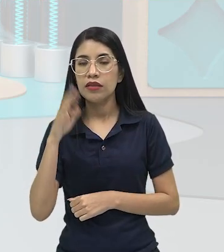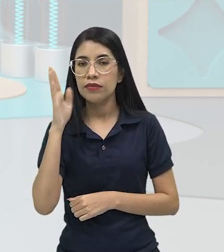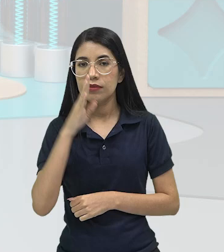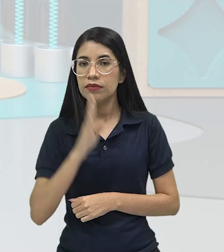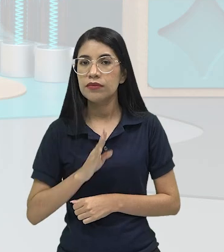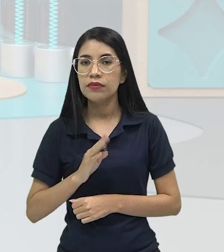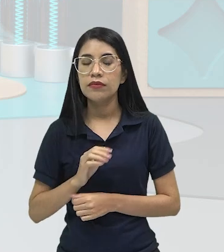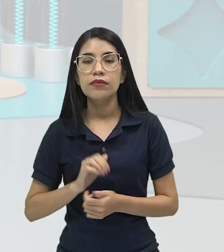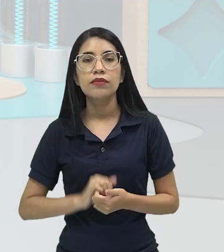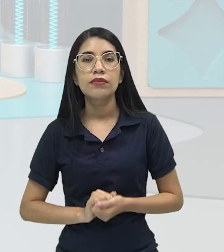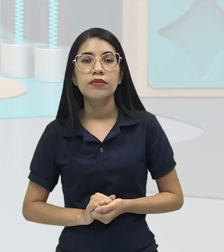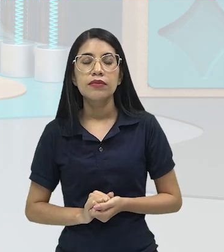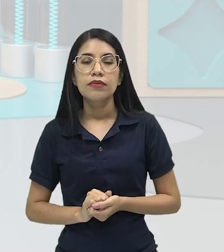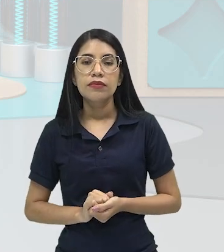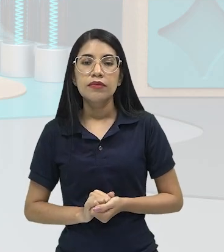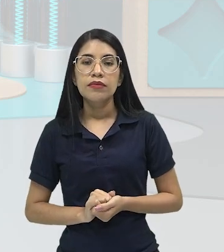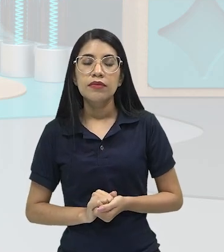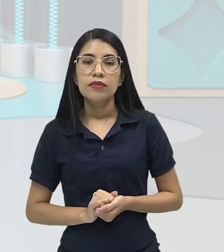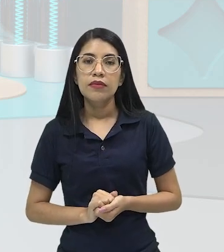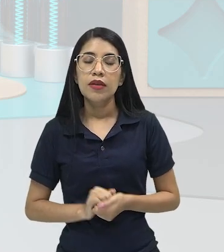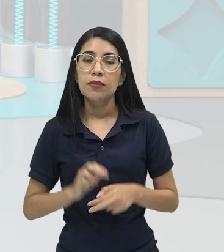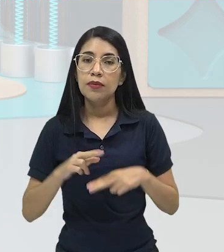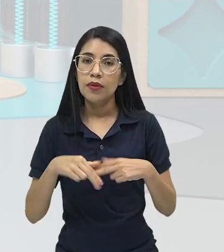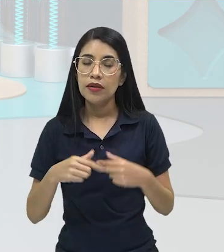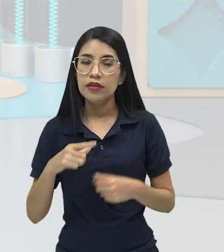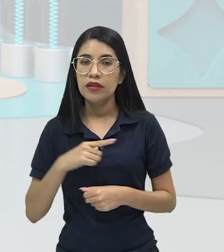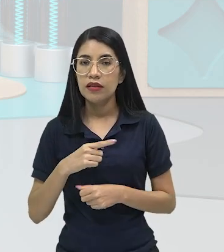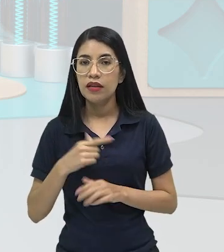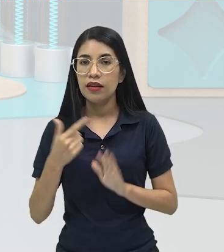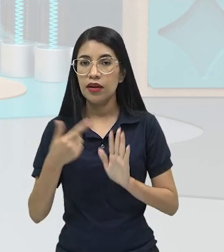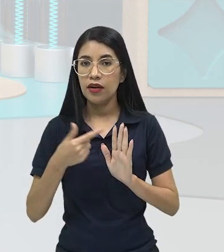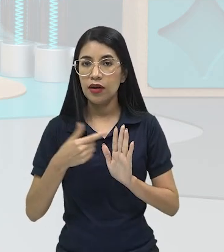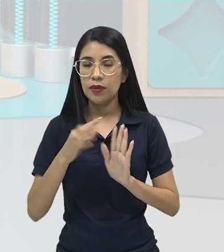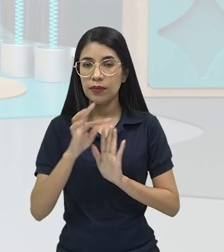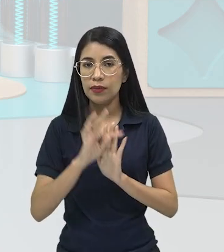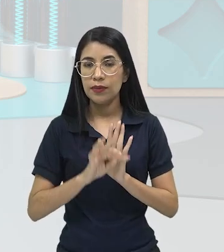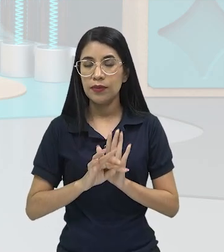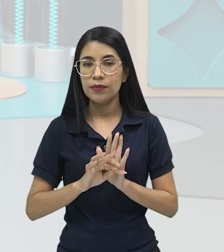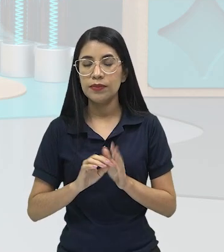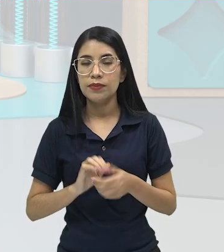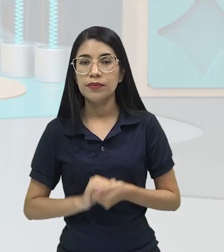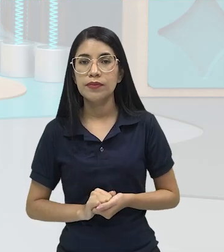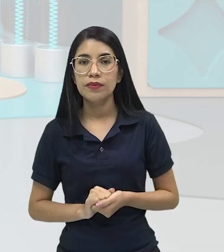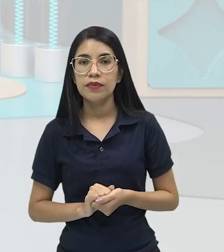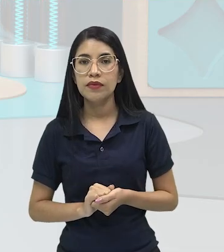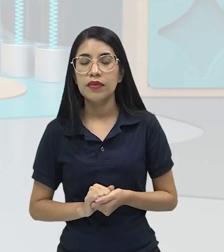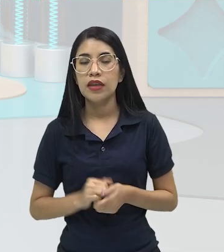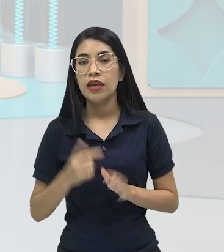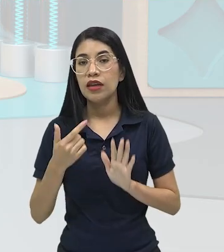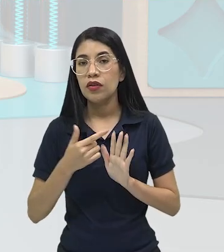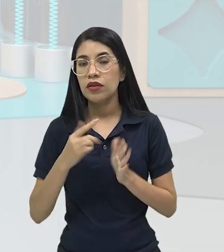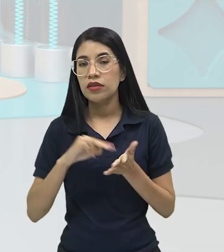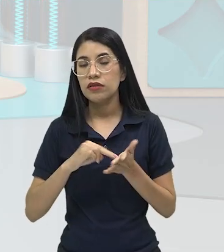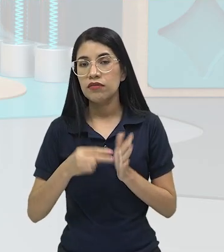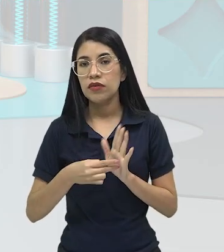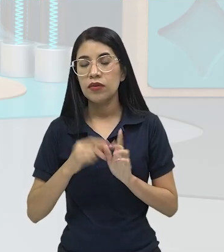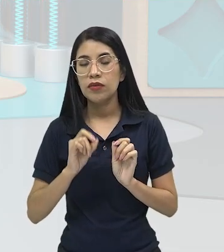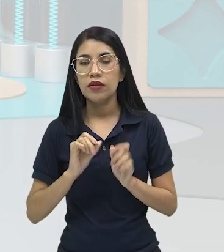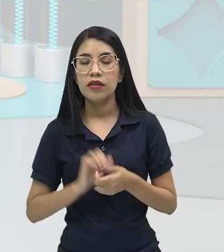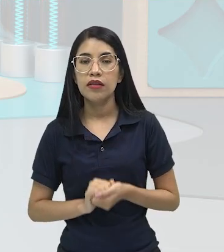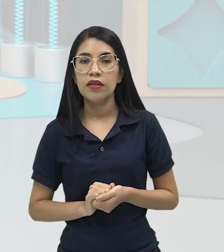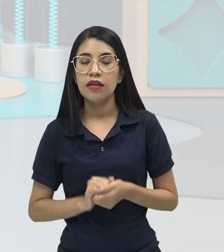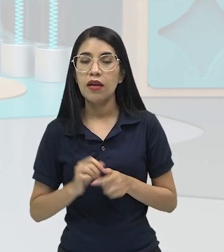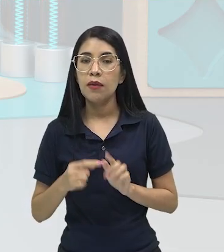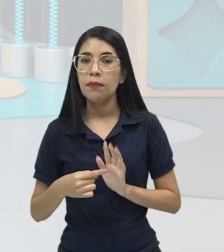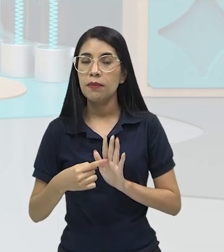do Brasil. Então, por isso que tem uma ironia. O que é a ironia? Quando você fala ou expressa uma